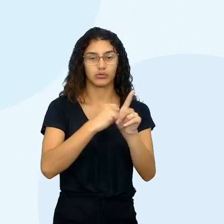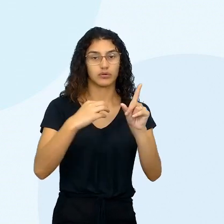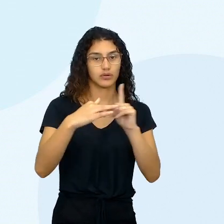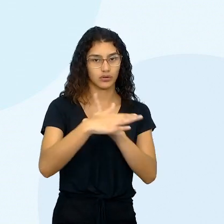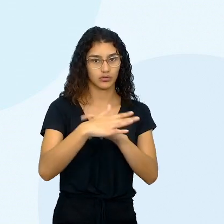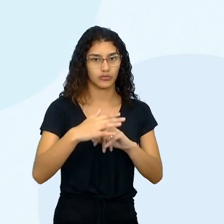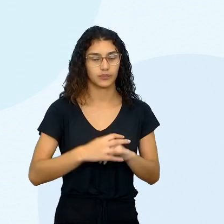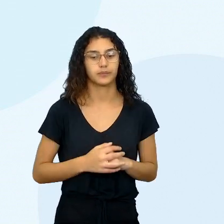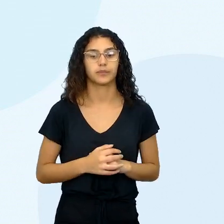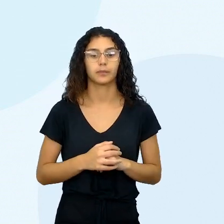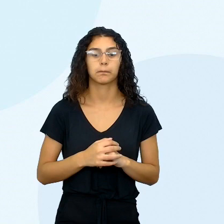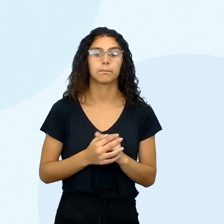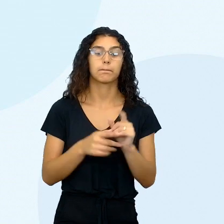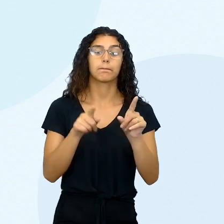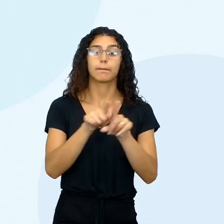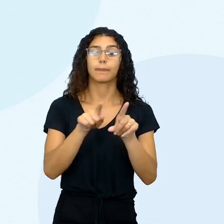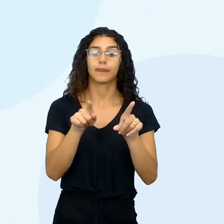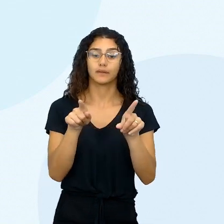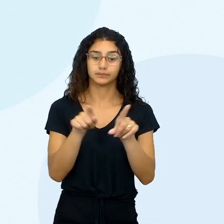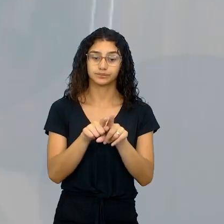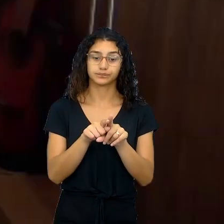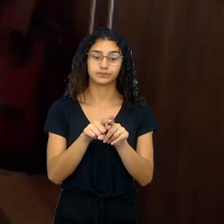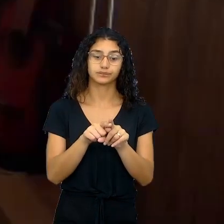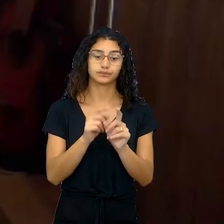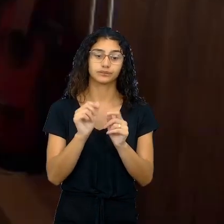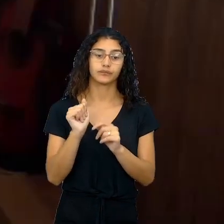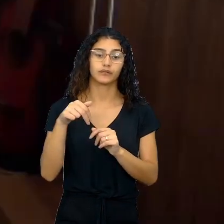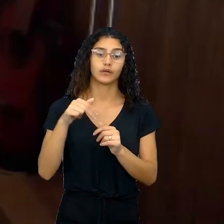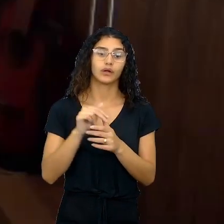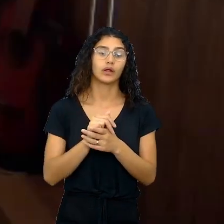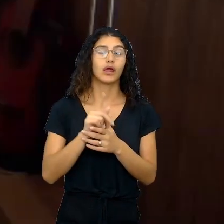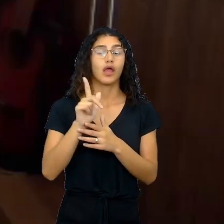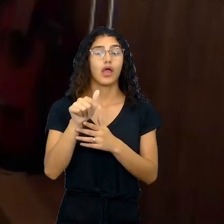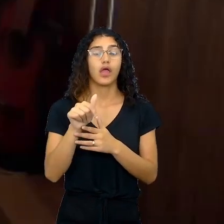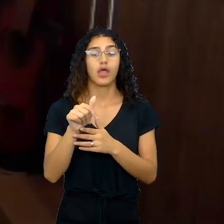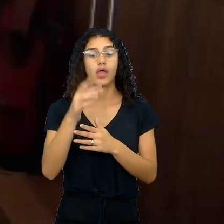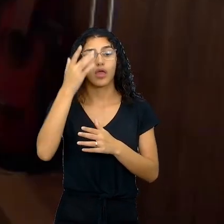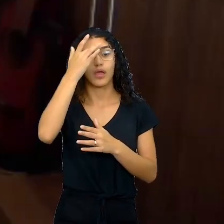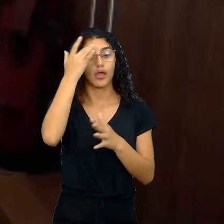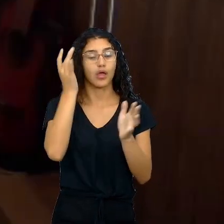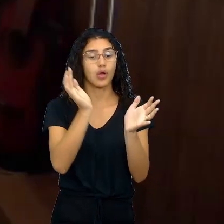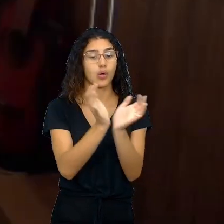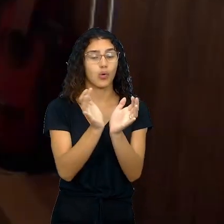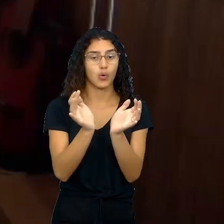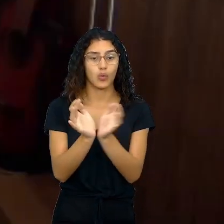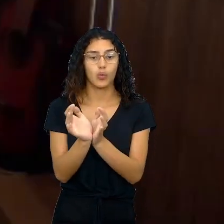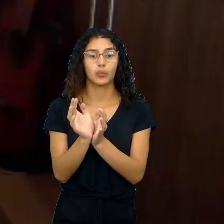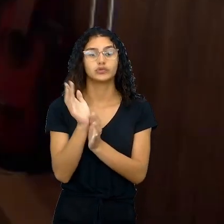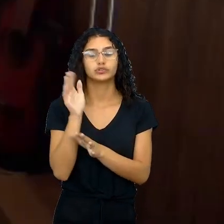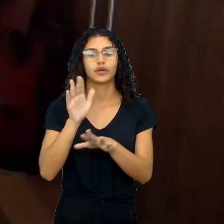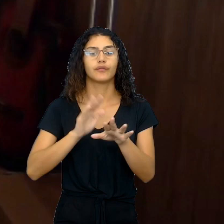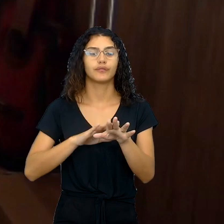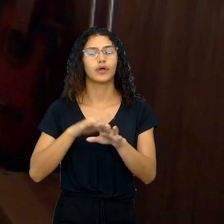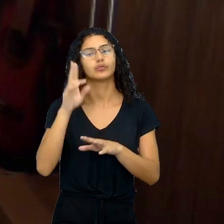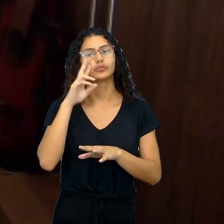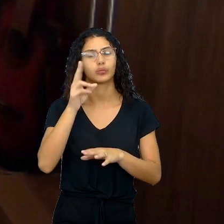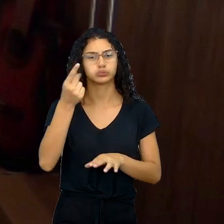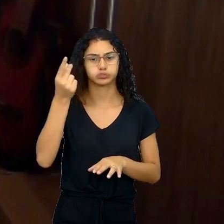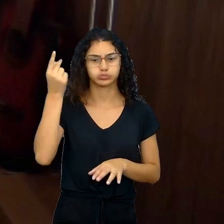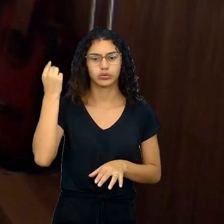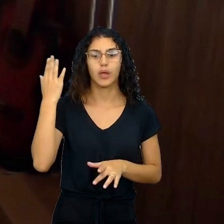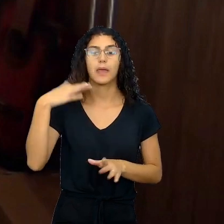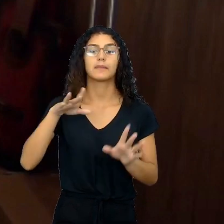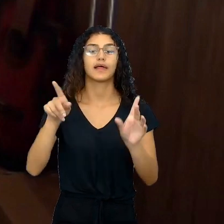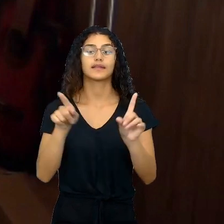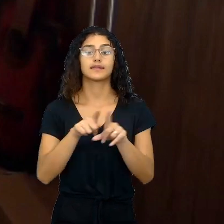sociedades. E também os antievolucionistas, né, que são pessoas, são um grupo já bem mais antigo historicamente, mas